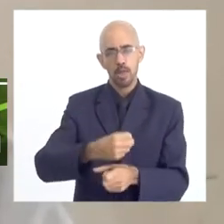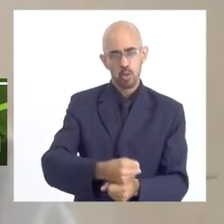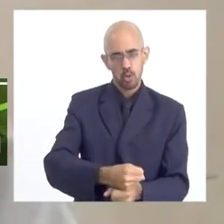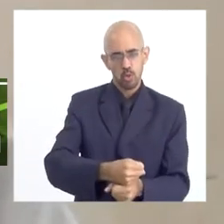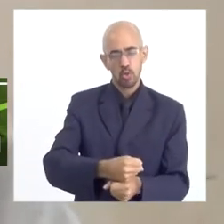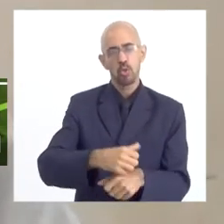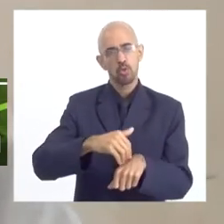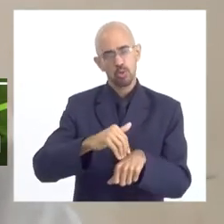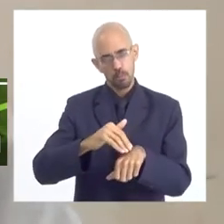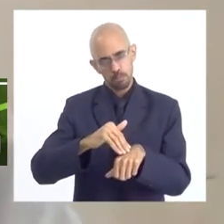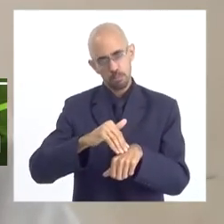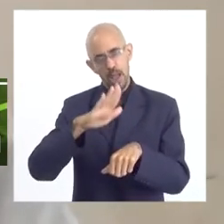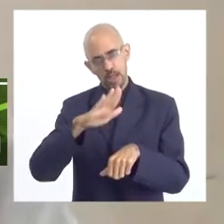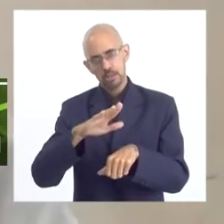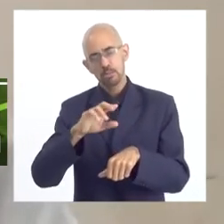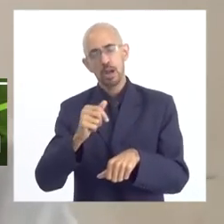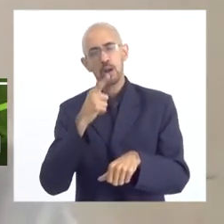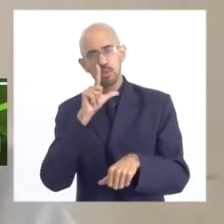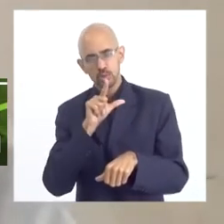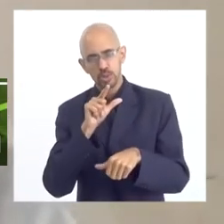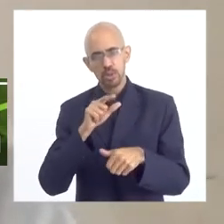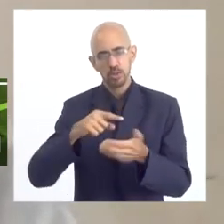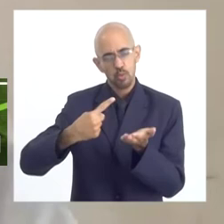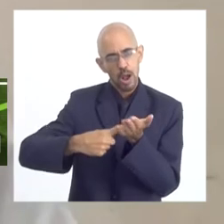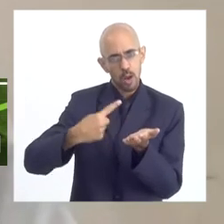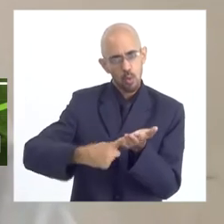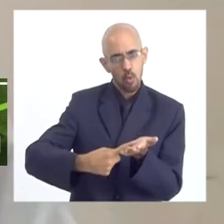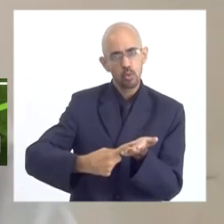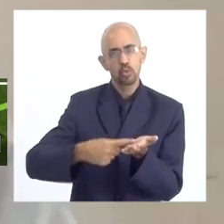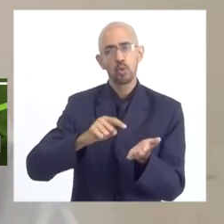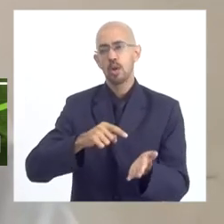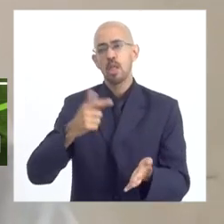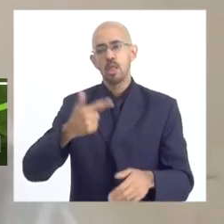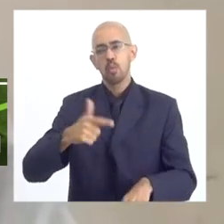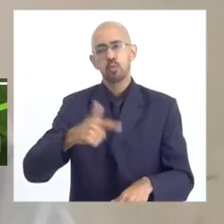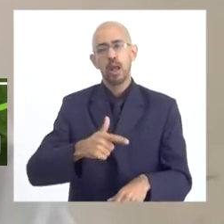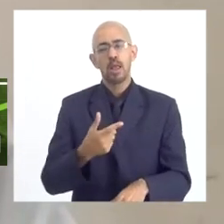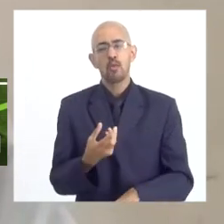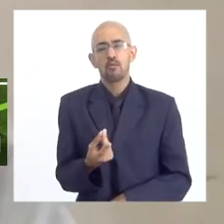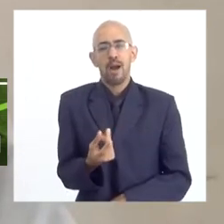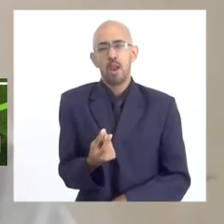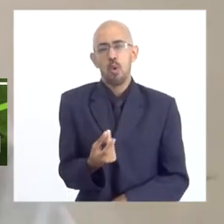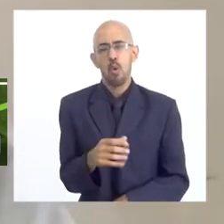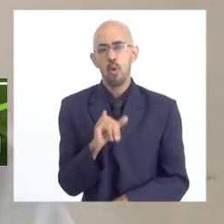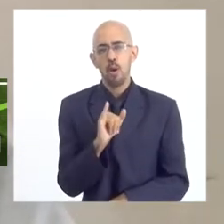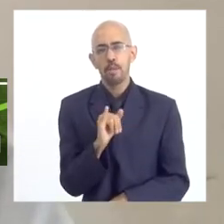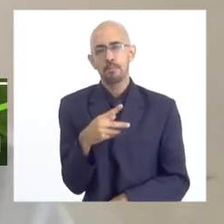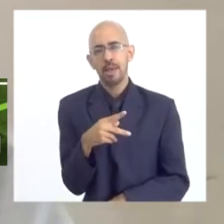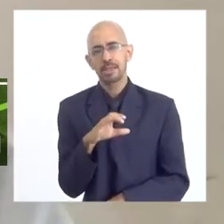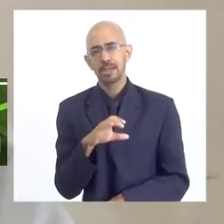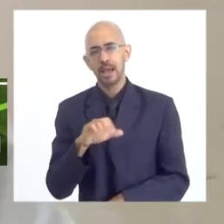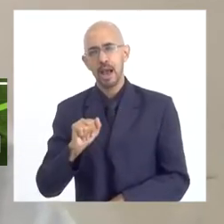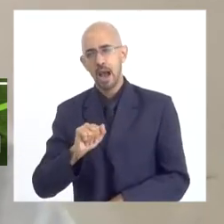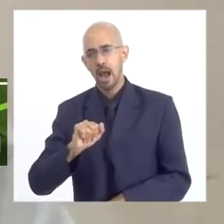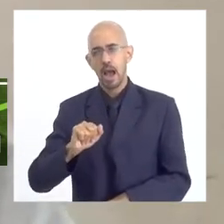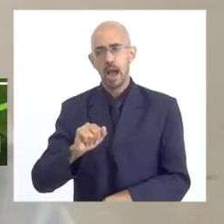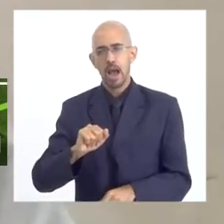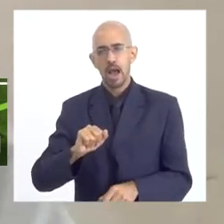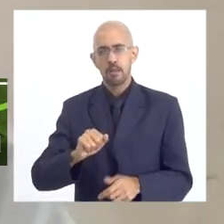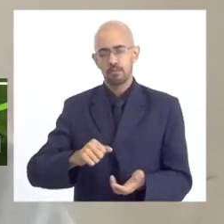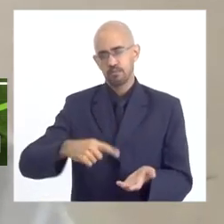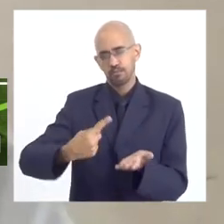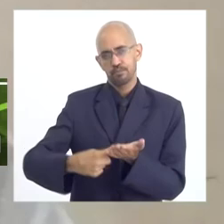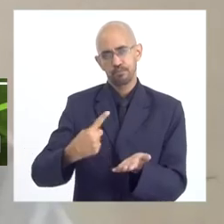eu quero chegar como conclusão? Não há um valor de IPCA determinado pelo